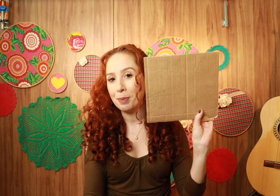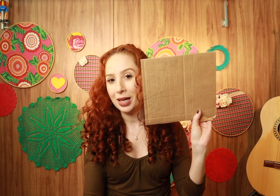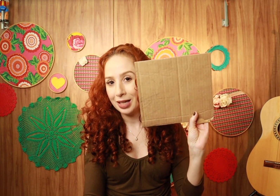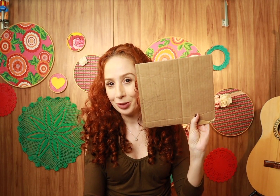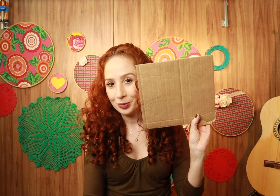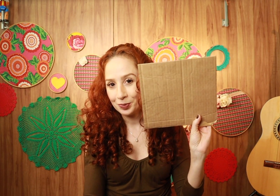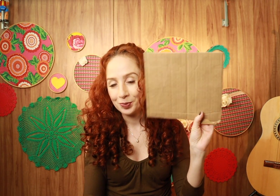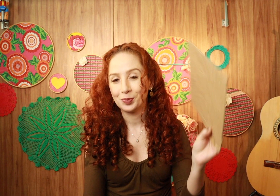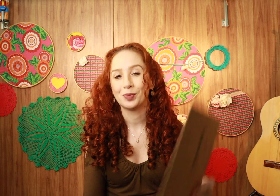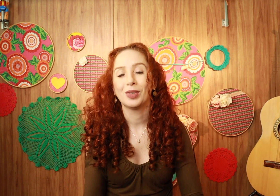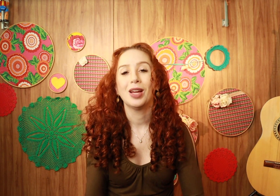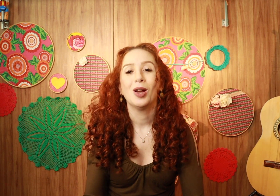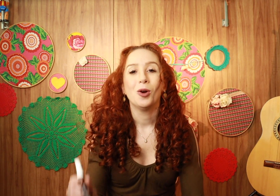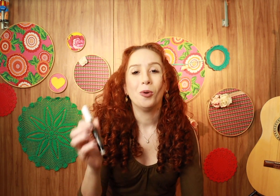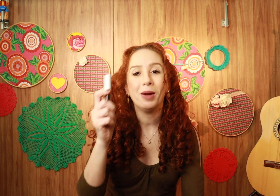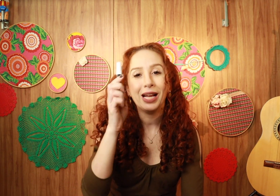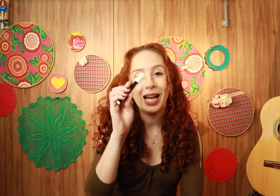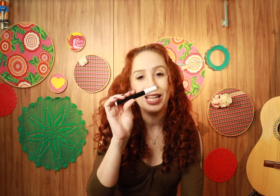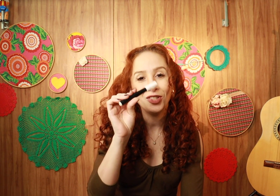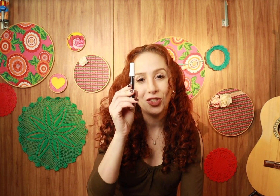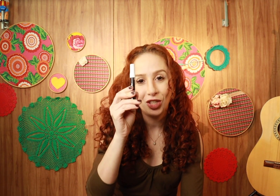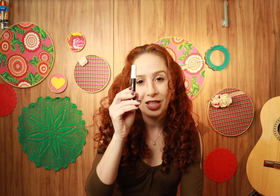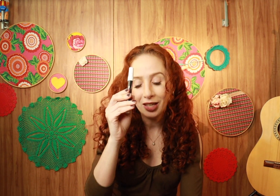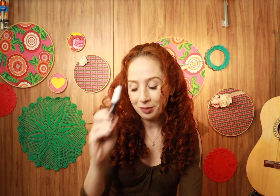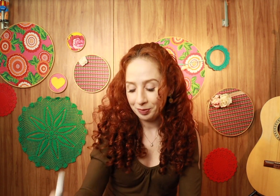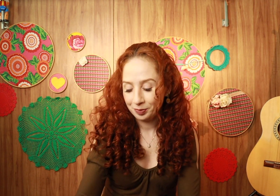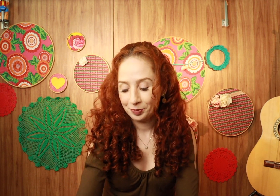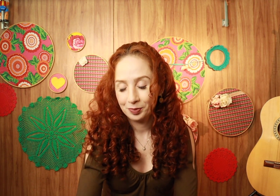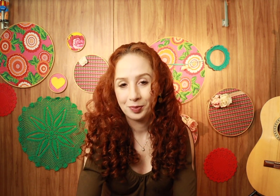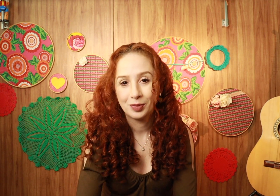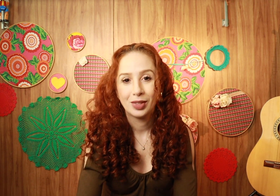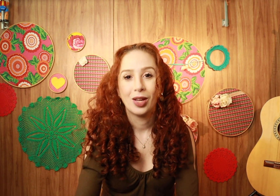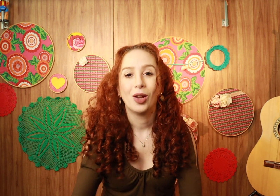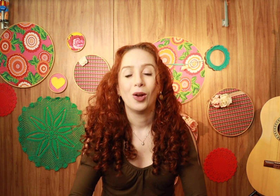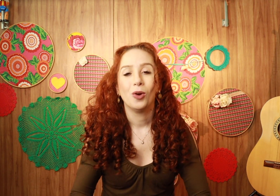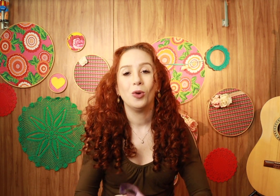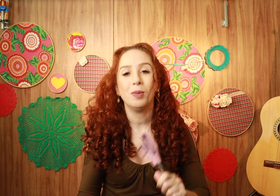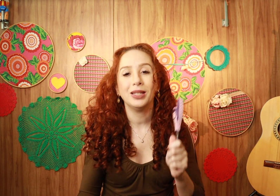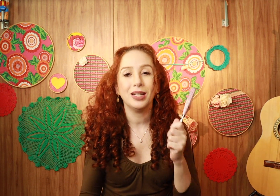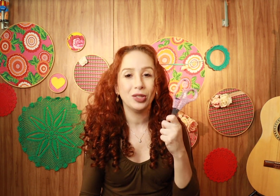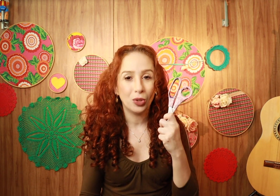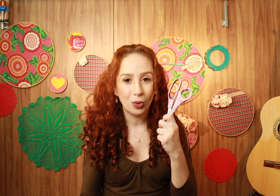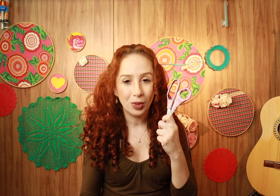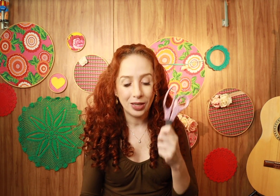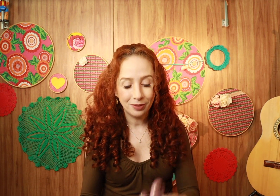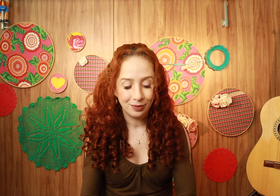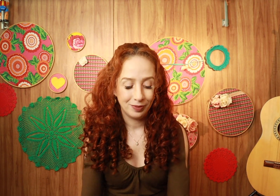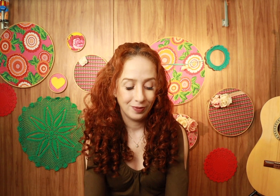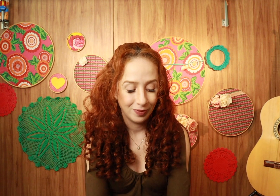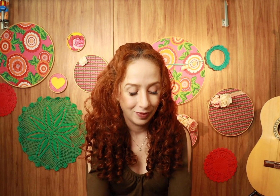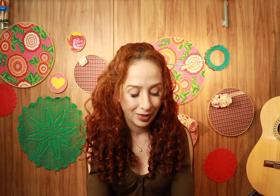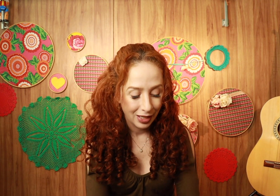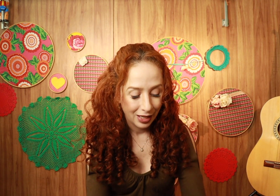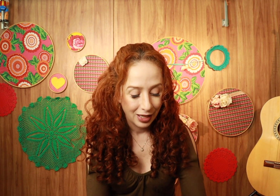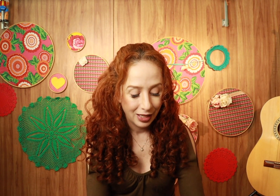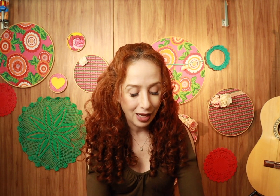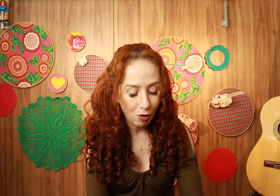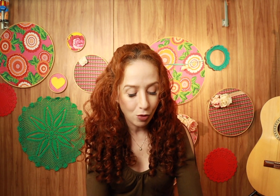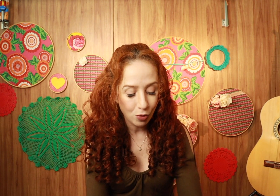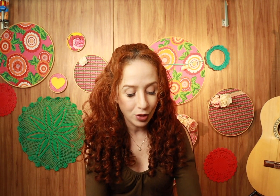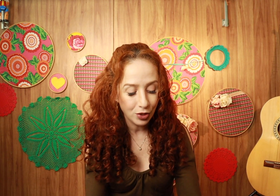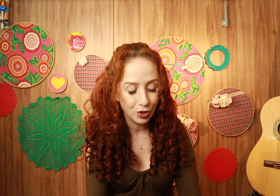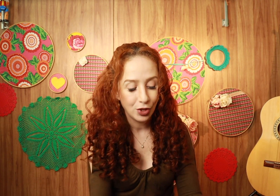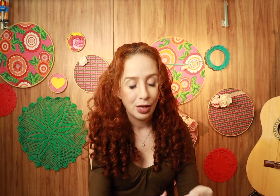de papelão, uma canetinha, uma tesoura